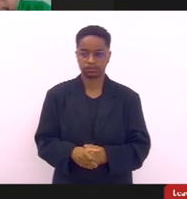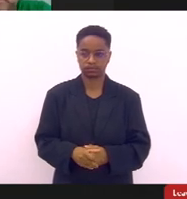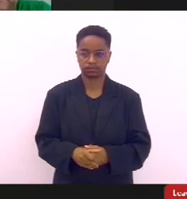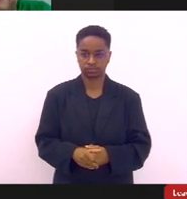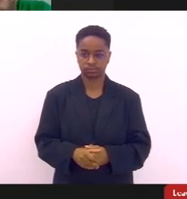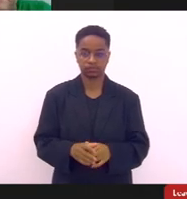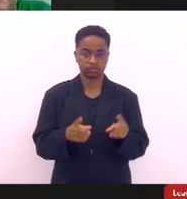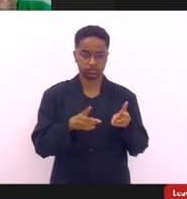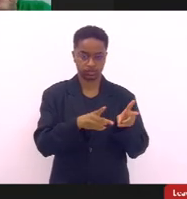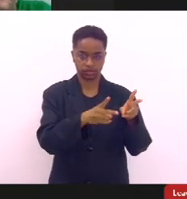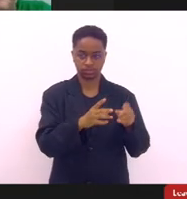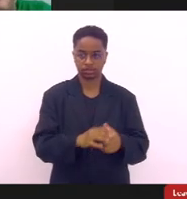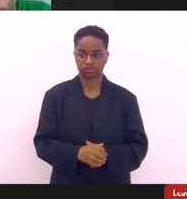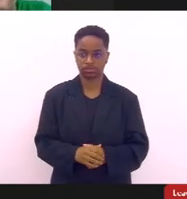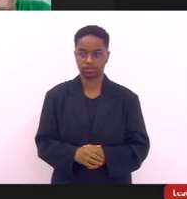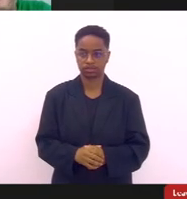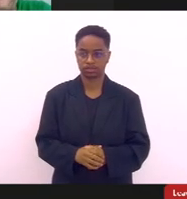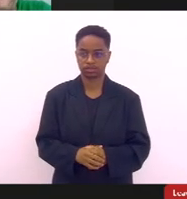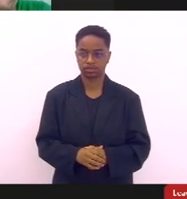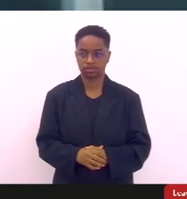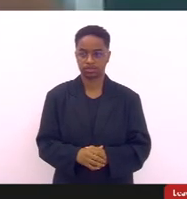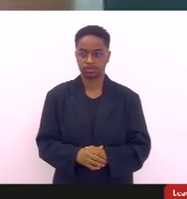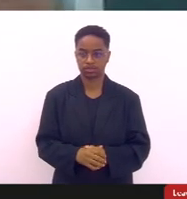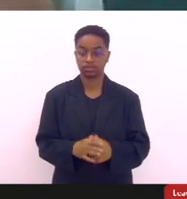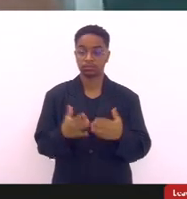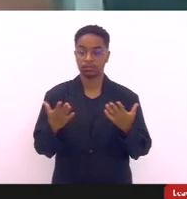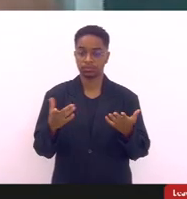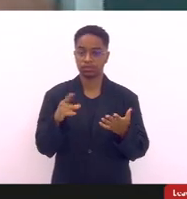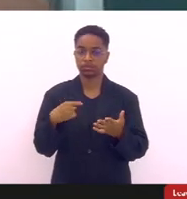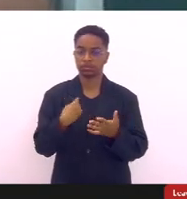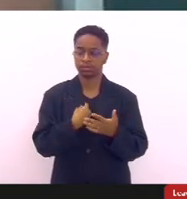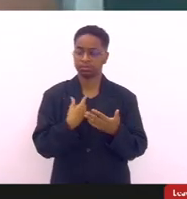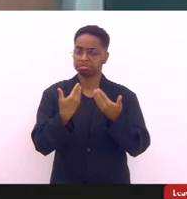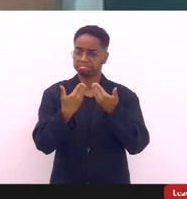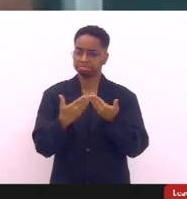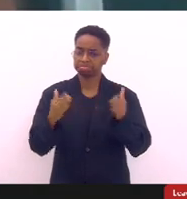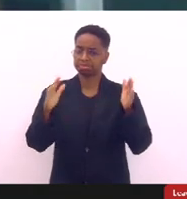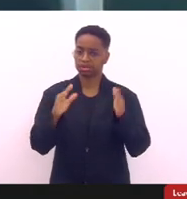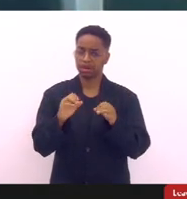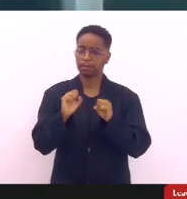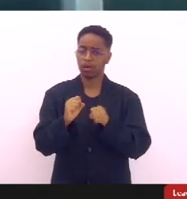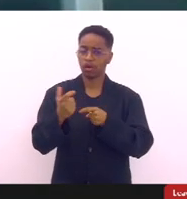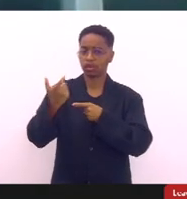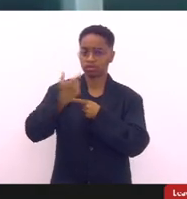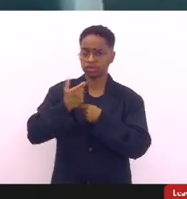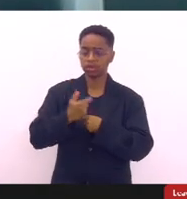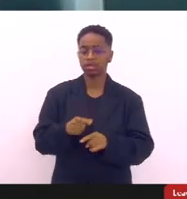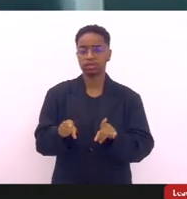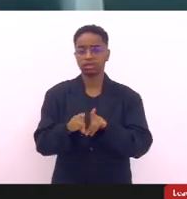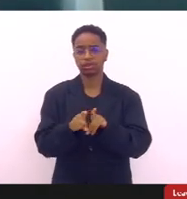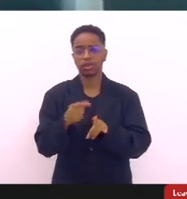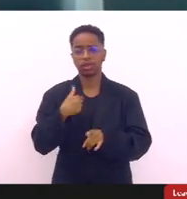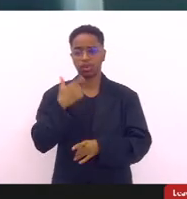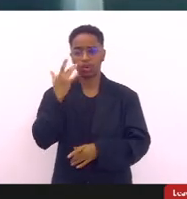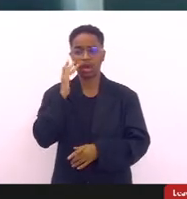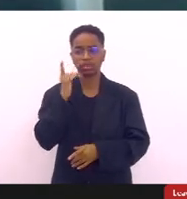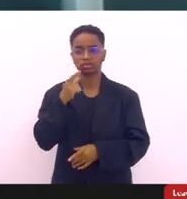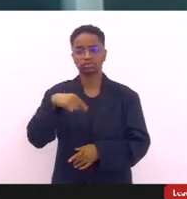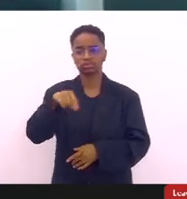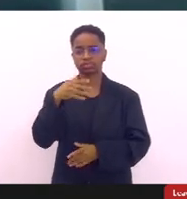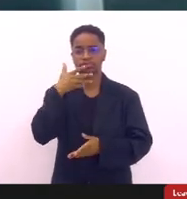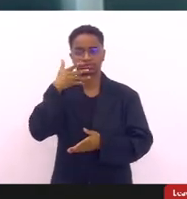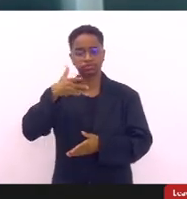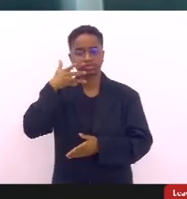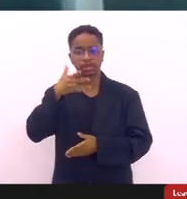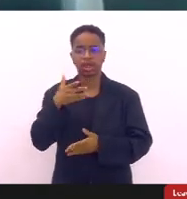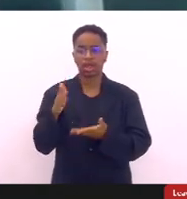Mário, pode falar. Tá, então a gente tá aberto às críticas e acho que todas as colocações que foram feitas aqui,